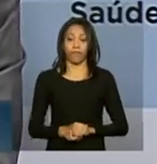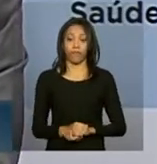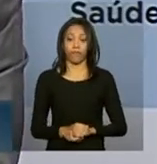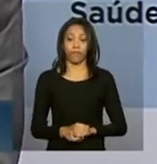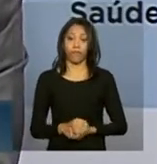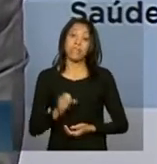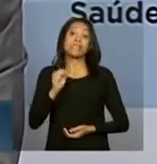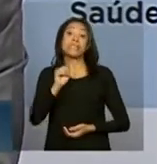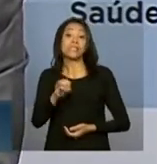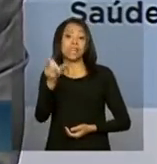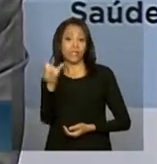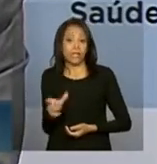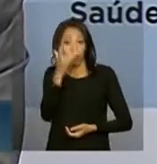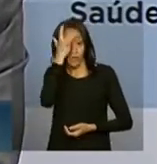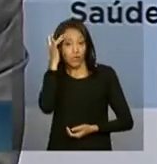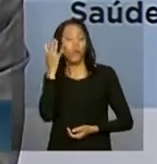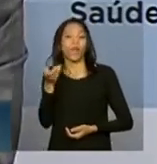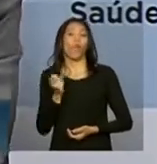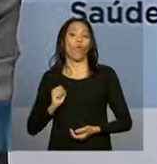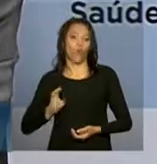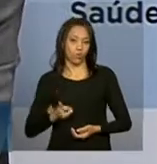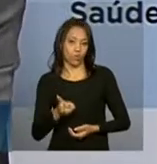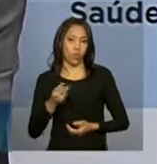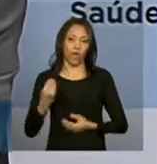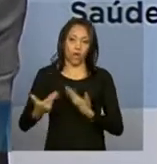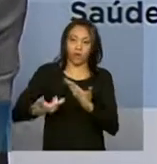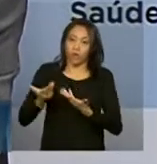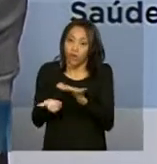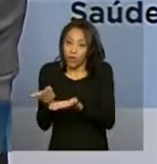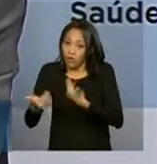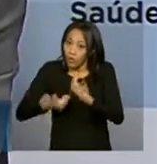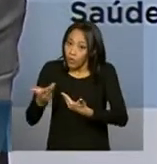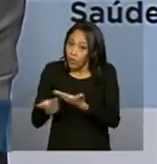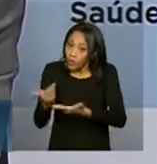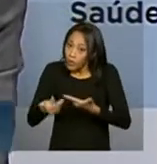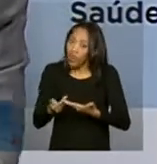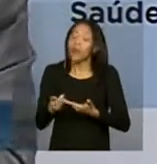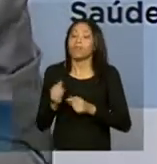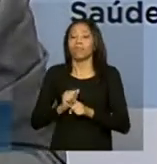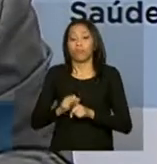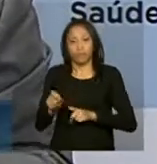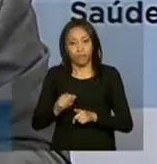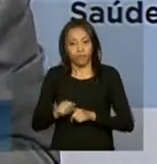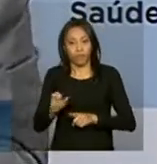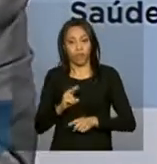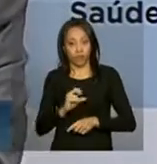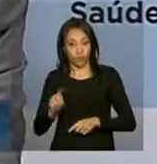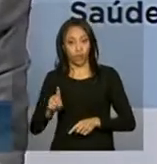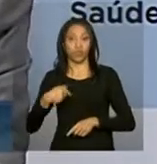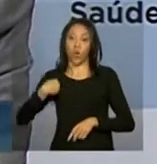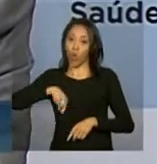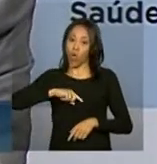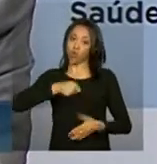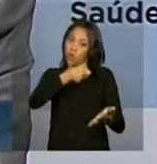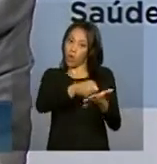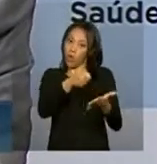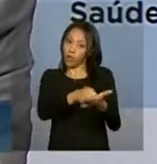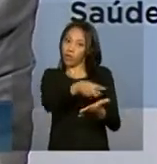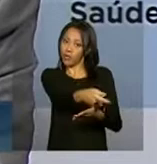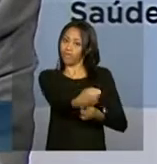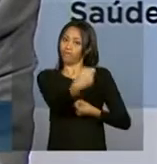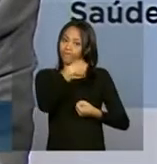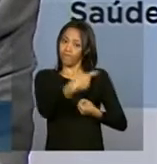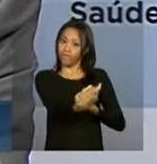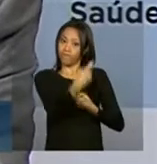Saúde. Se ele quiser continuar fazendo pelo SUS, nós vamos cobrar da operadora o ressarcimento ao SUS. Por isso que nós batemos o recorde